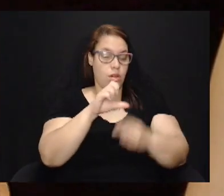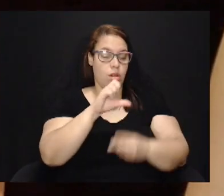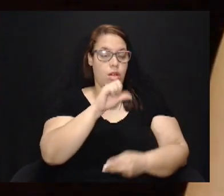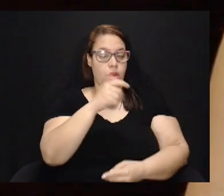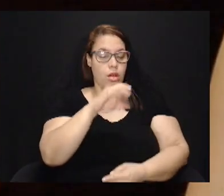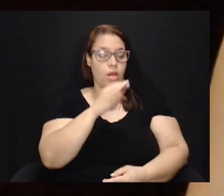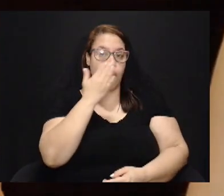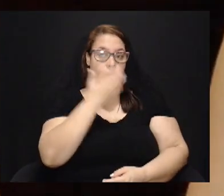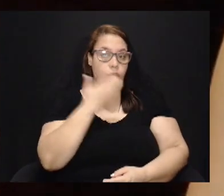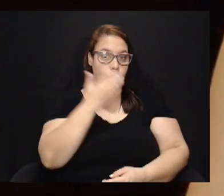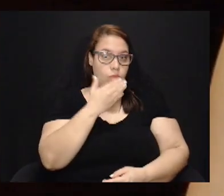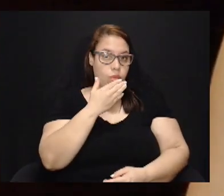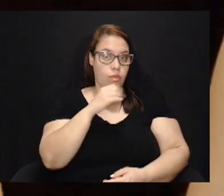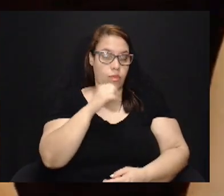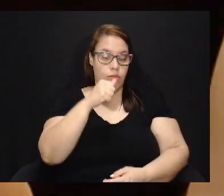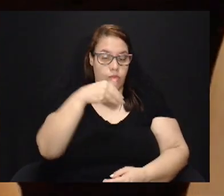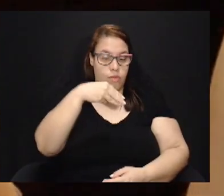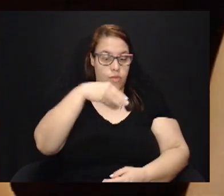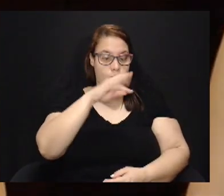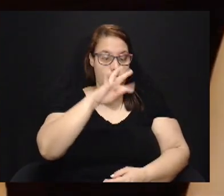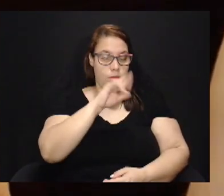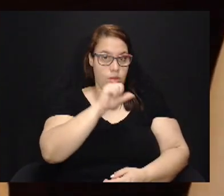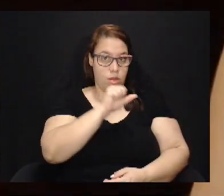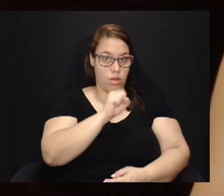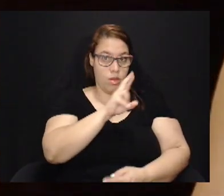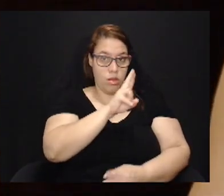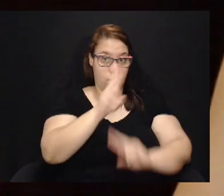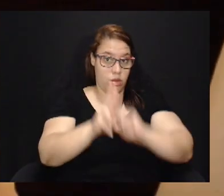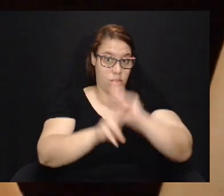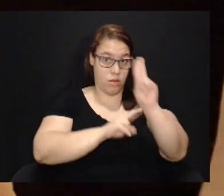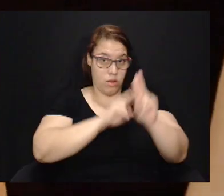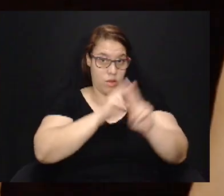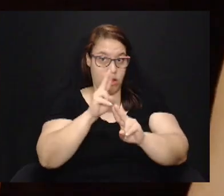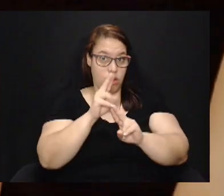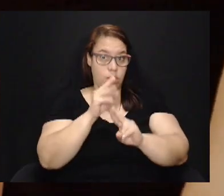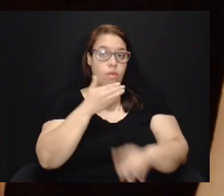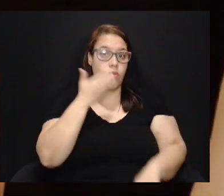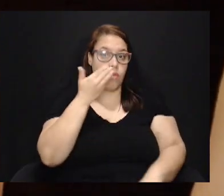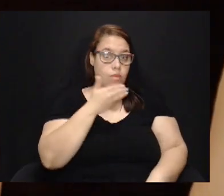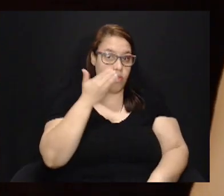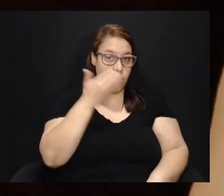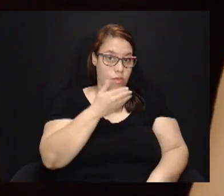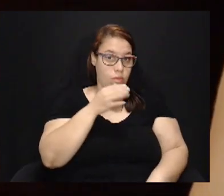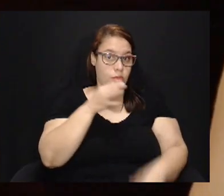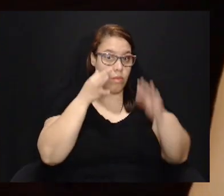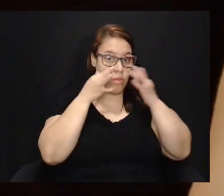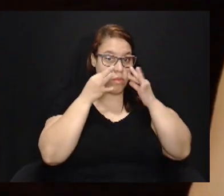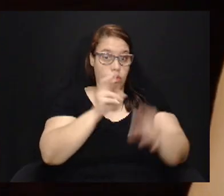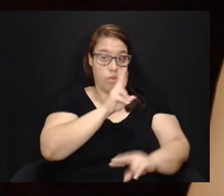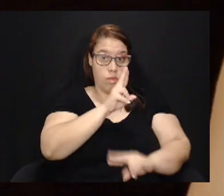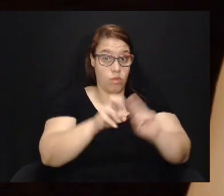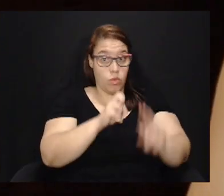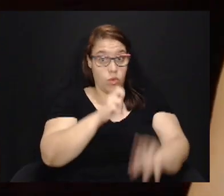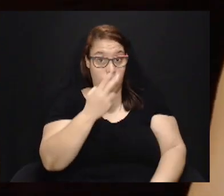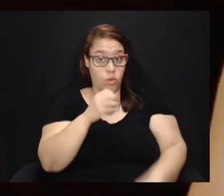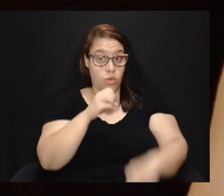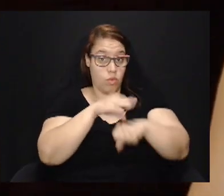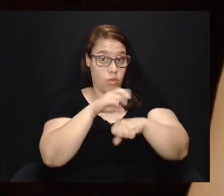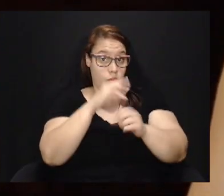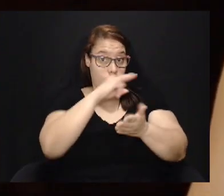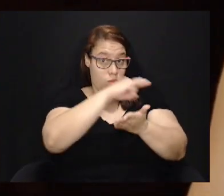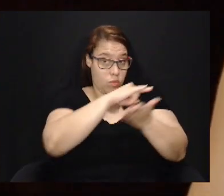açúcar, maltose, tudo isso são os nomes do açúcar. Então, estar atento a esses nomes. Outra dica é olhar no rótulo a